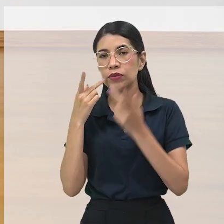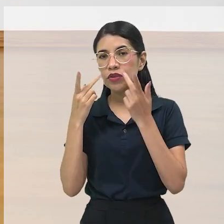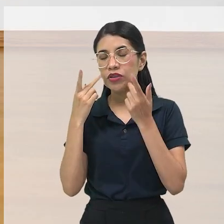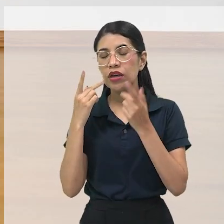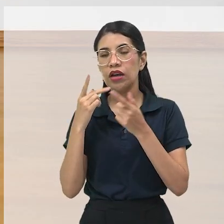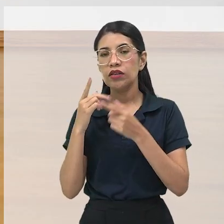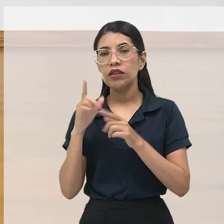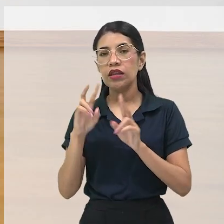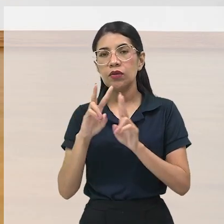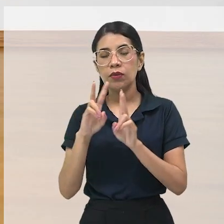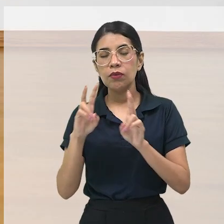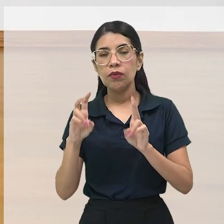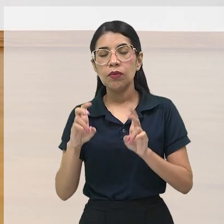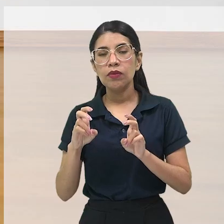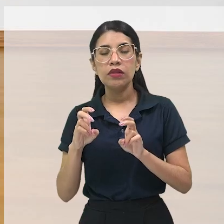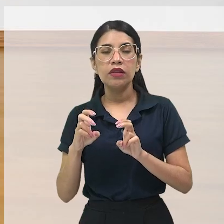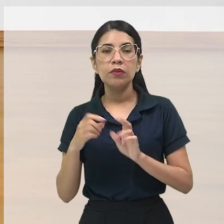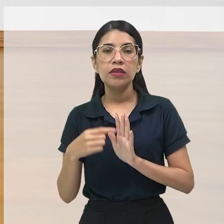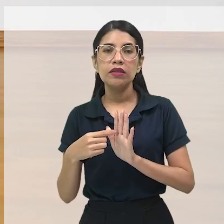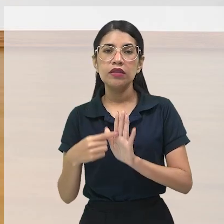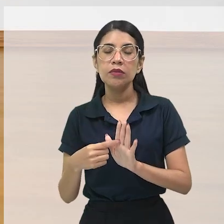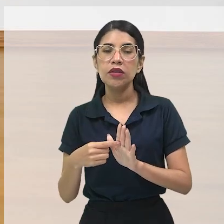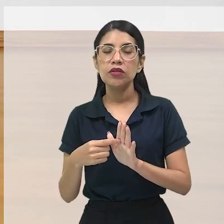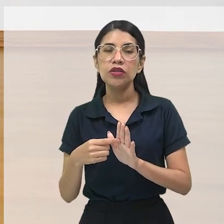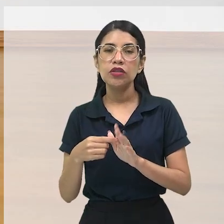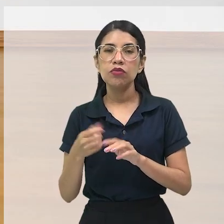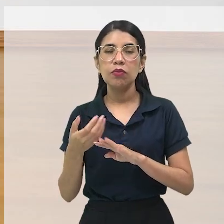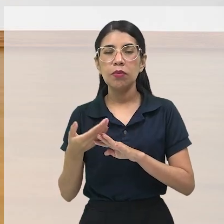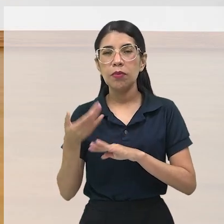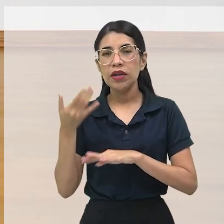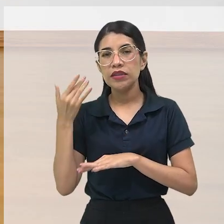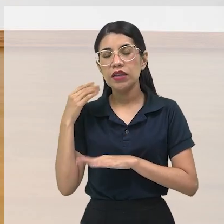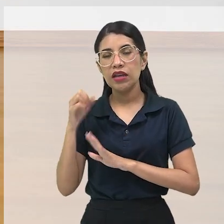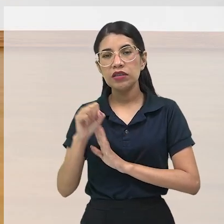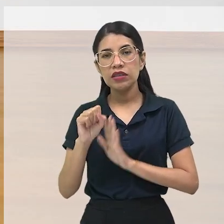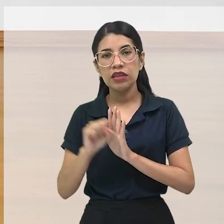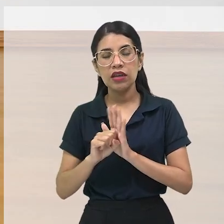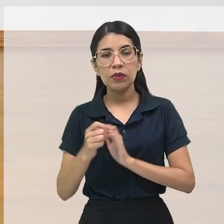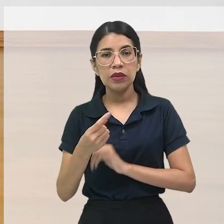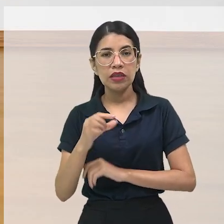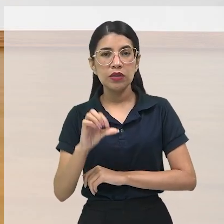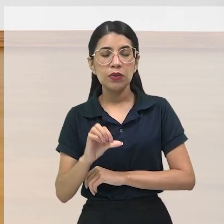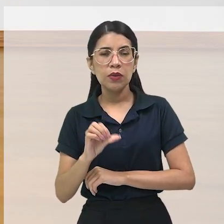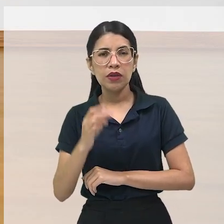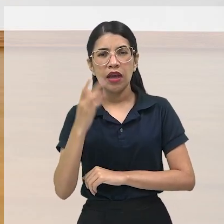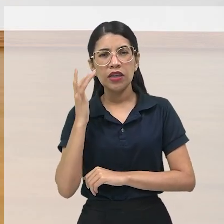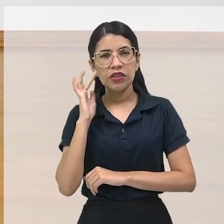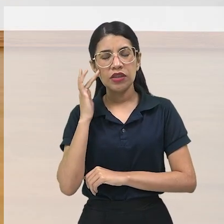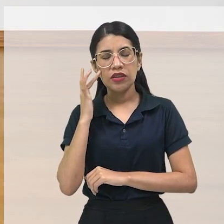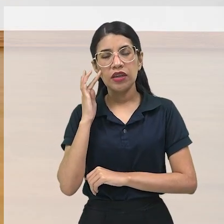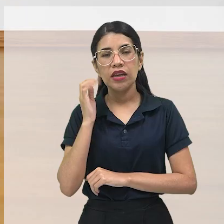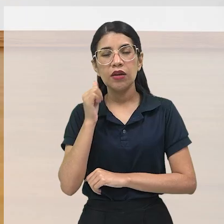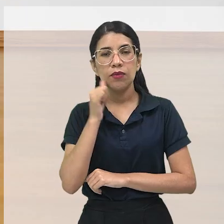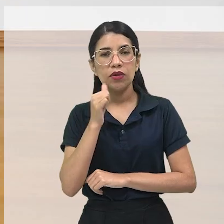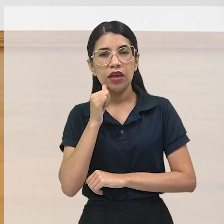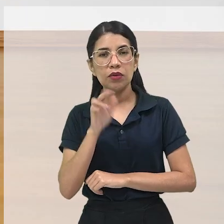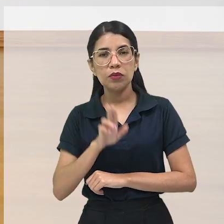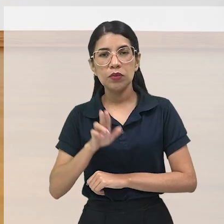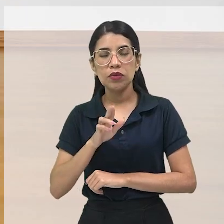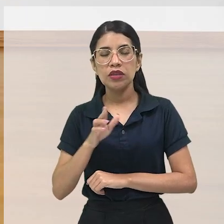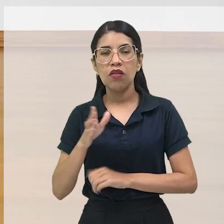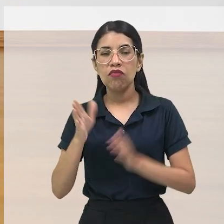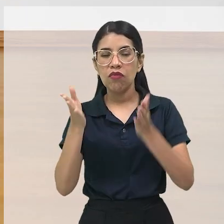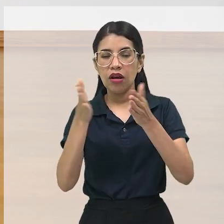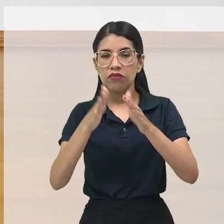com uma temática antiga, do século XVIII, a gente vai imaginar que as mulheres estejam usando aqueles vestidos